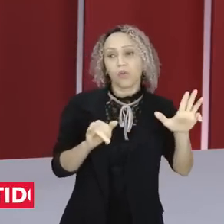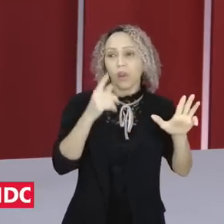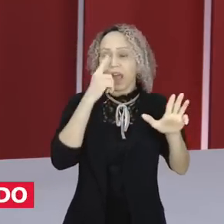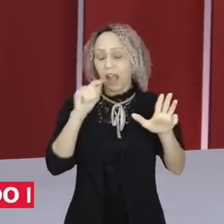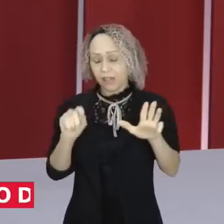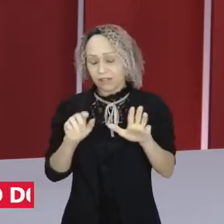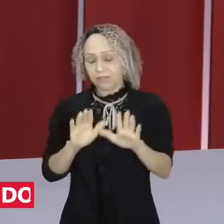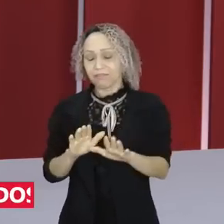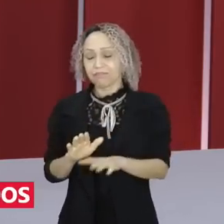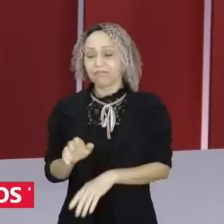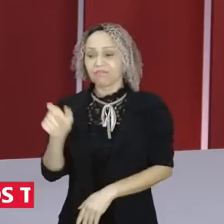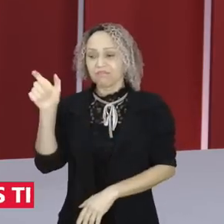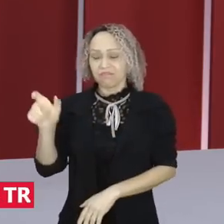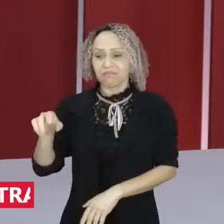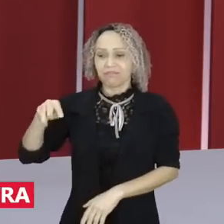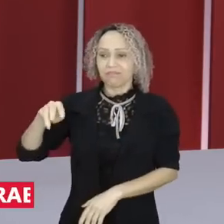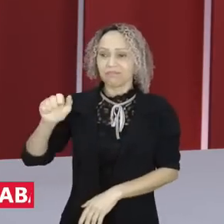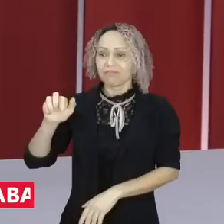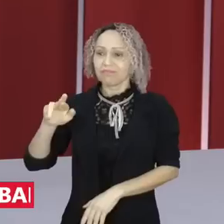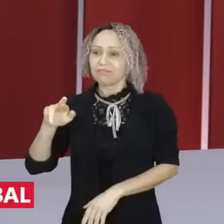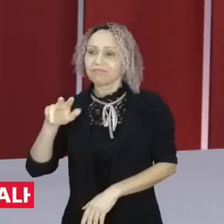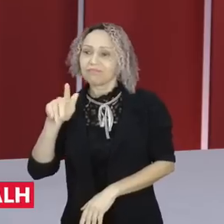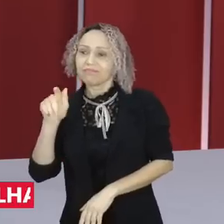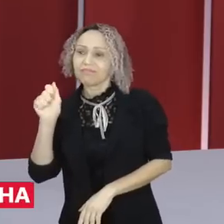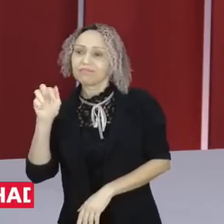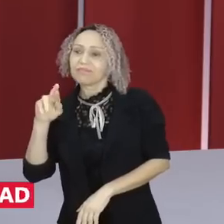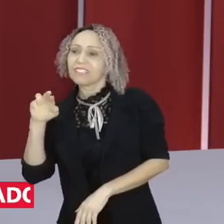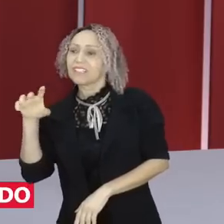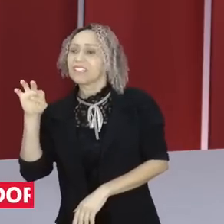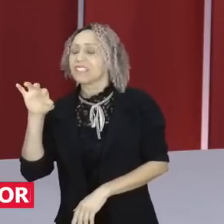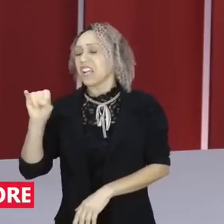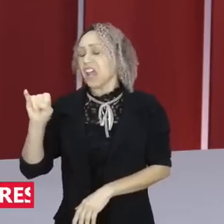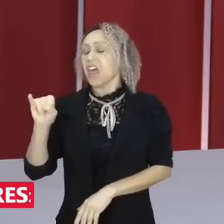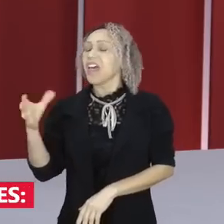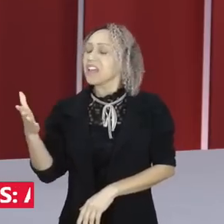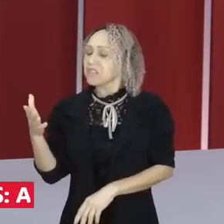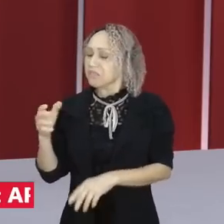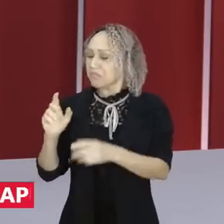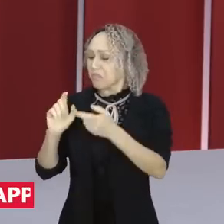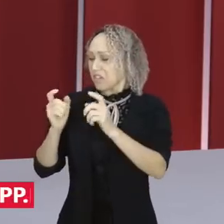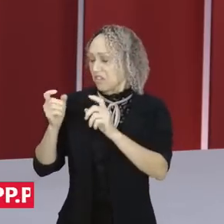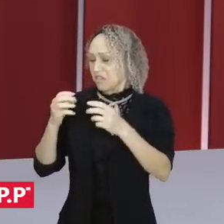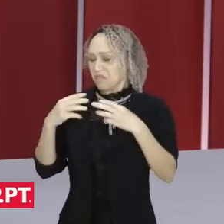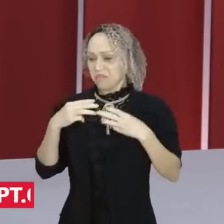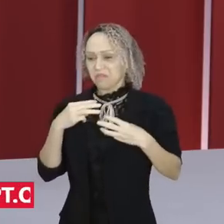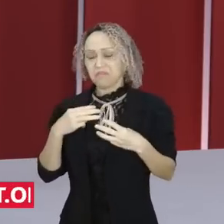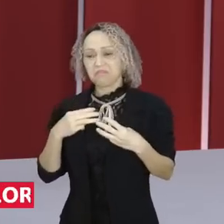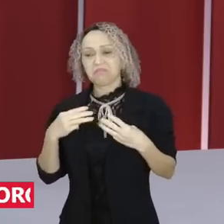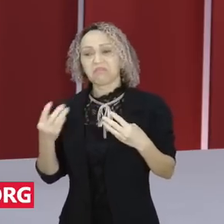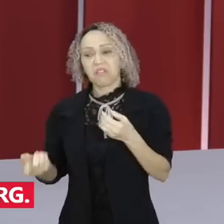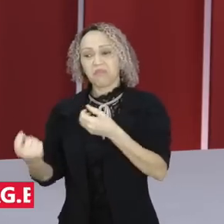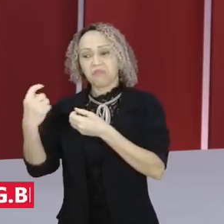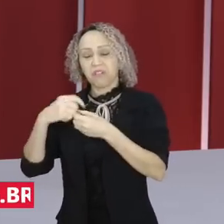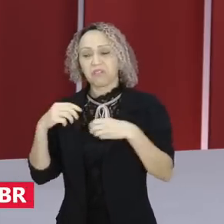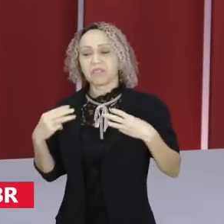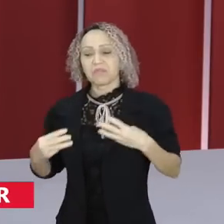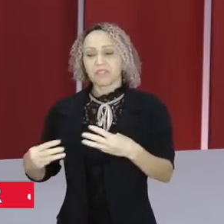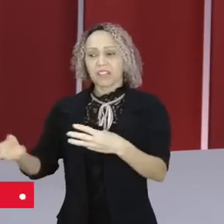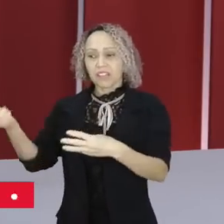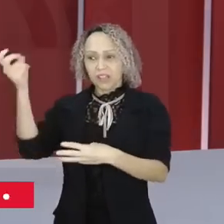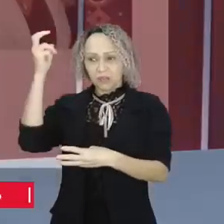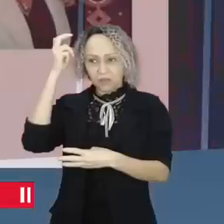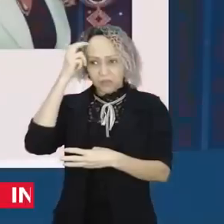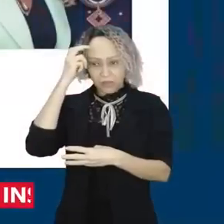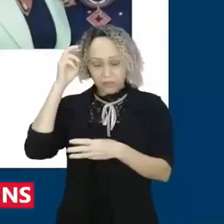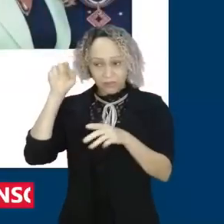Tavares, comandando o próximo Ministério da Cultura, a volta do Ministério da Cultura. E também pelo Twitter, a cantora